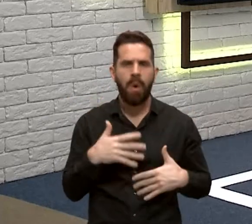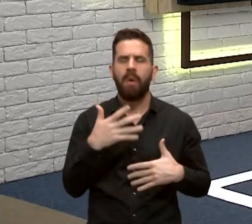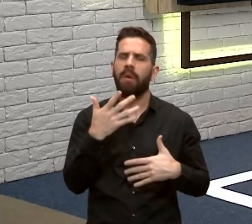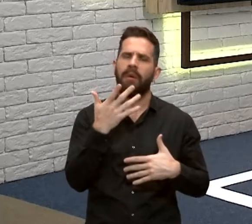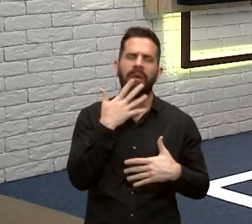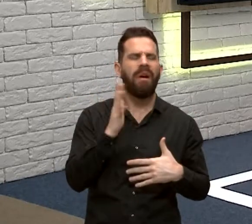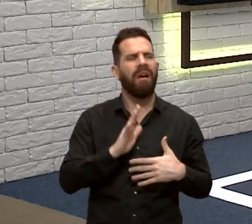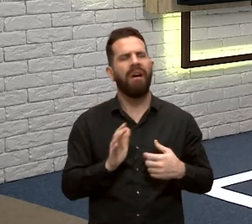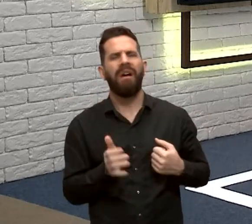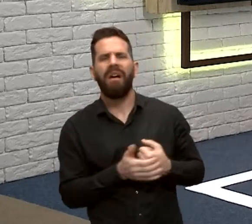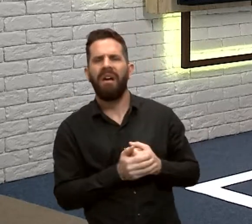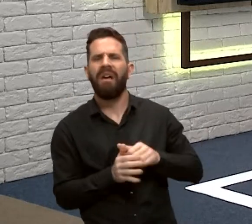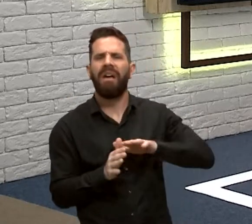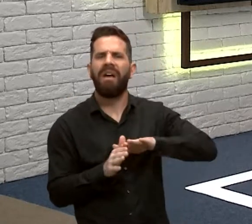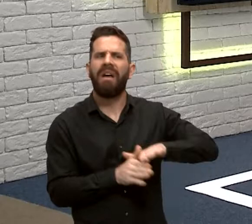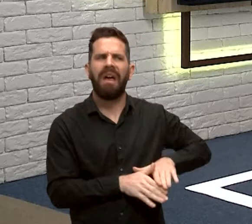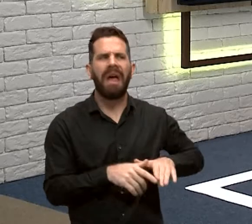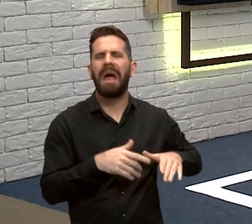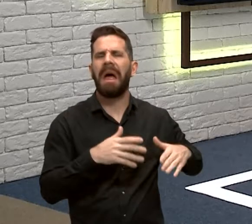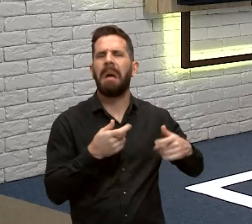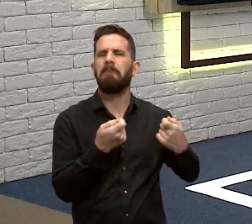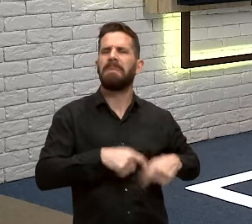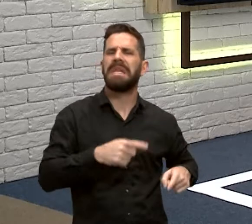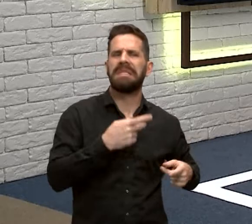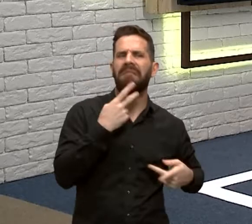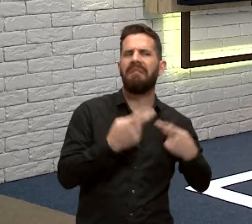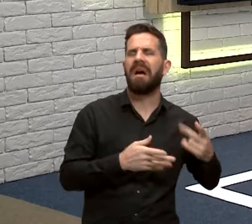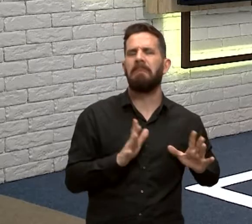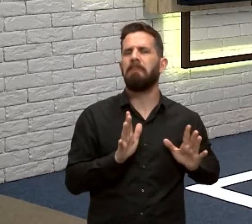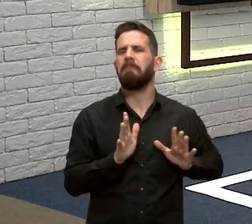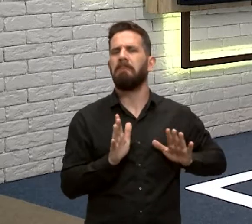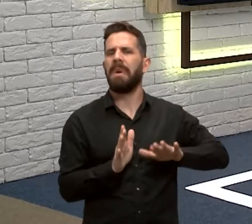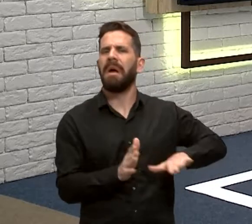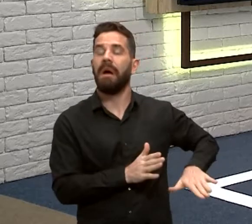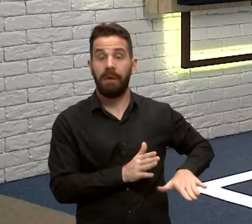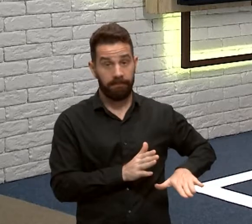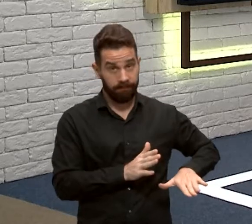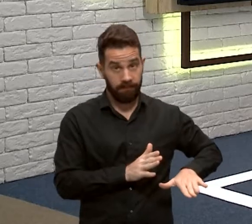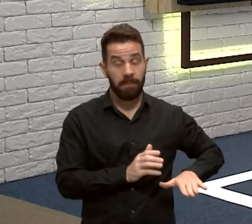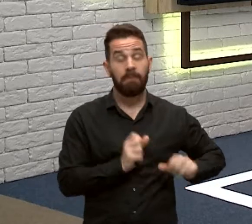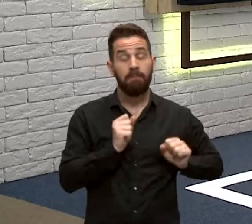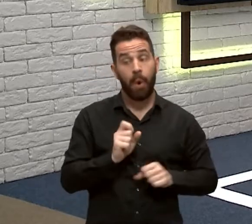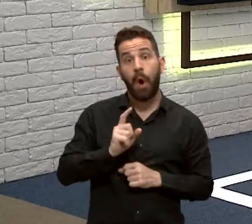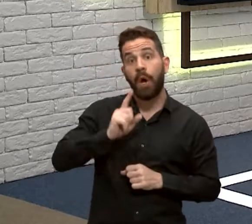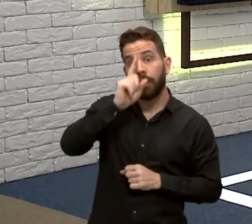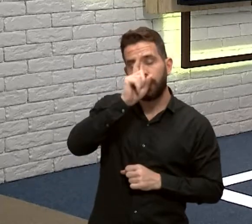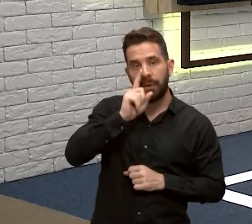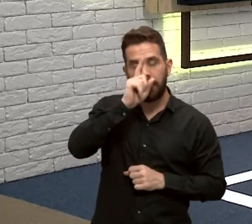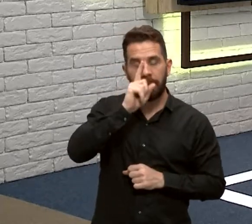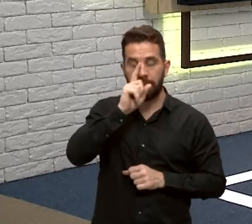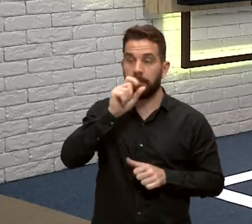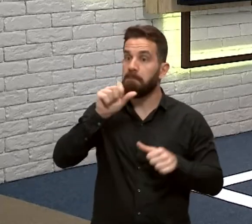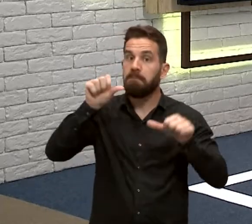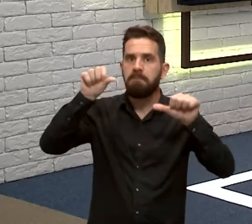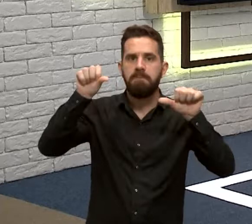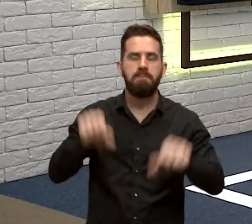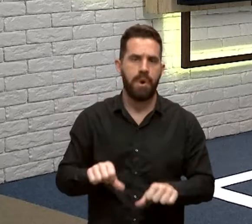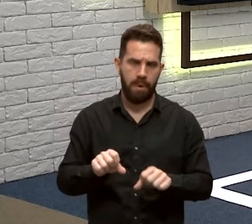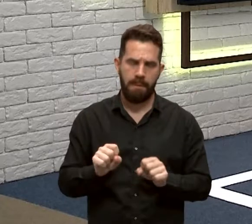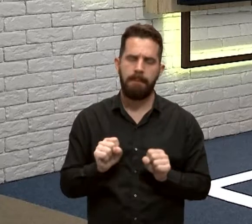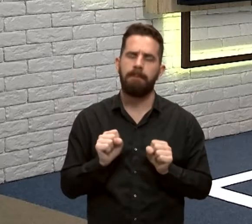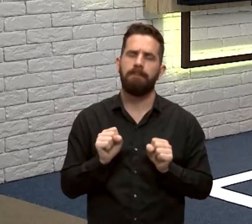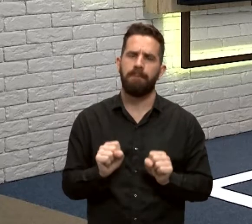discussão velada, é um risco que torna a situação muito mais complicada,